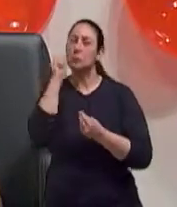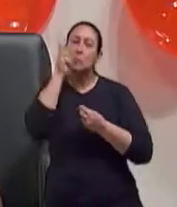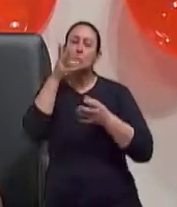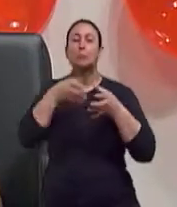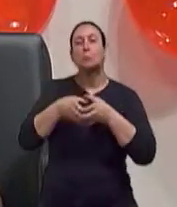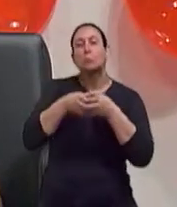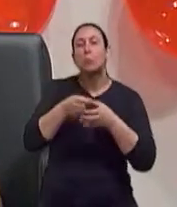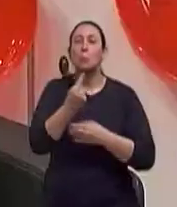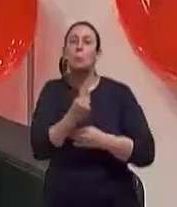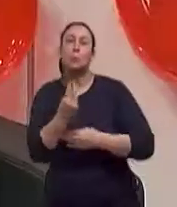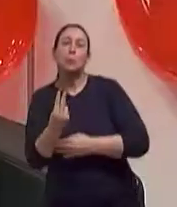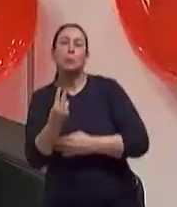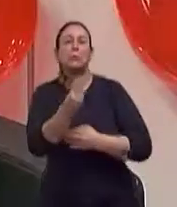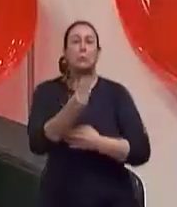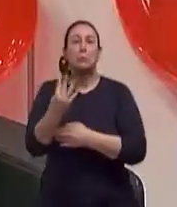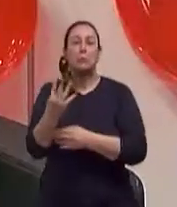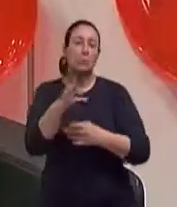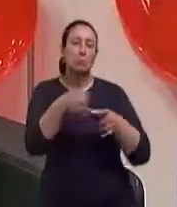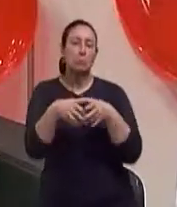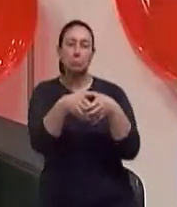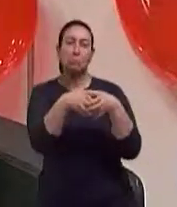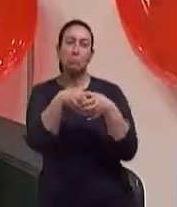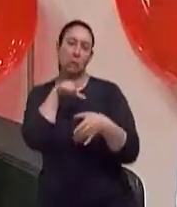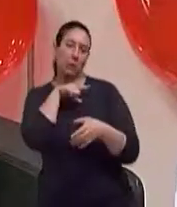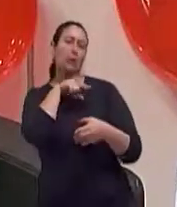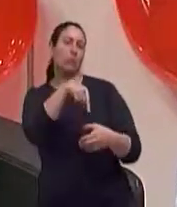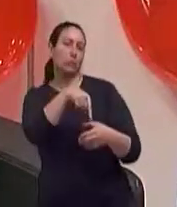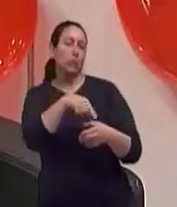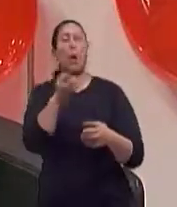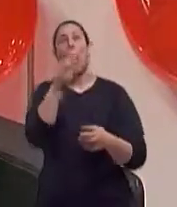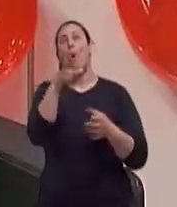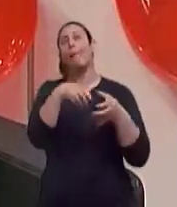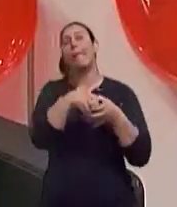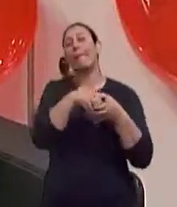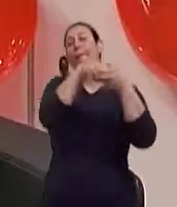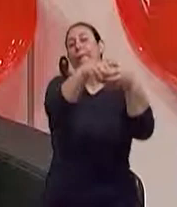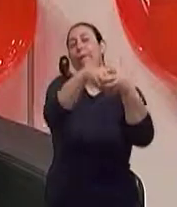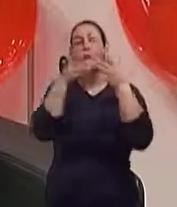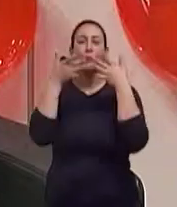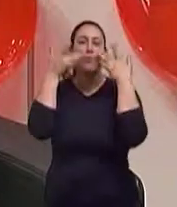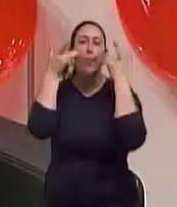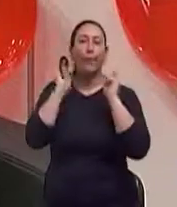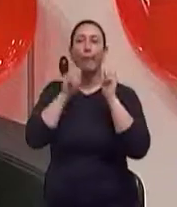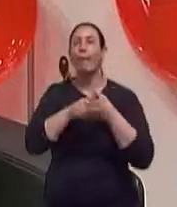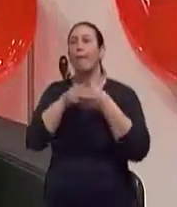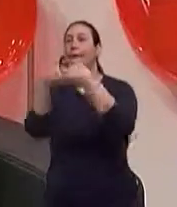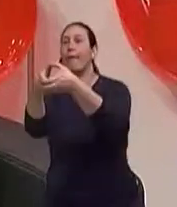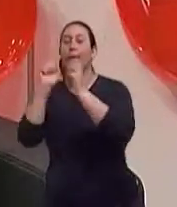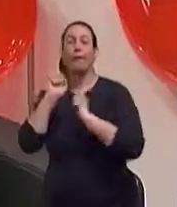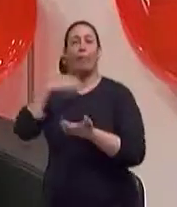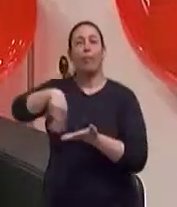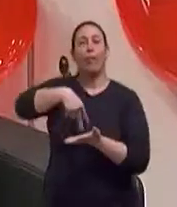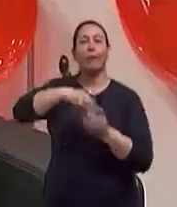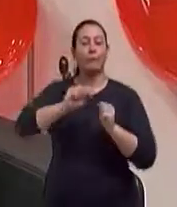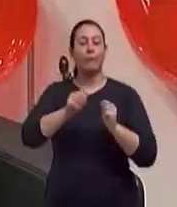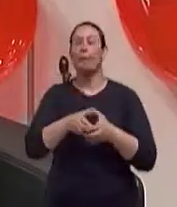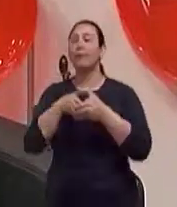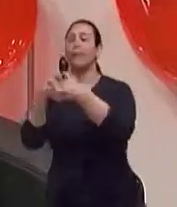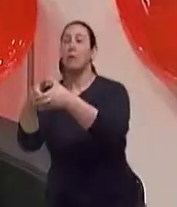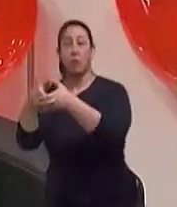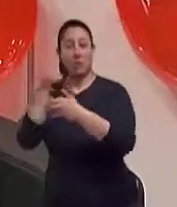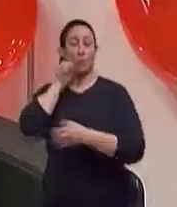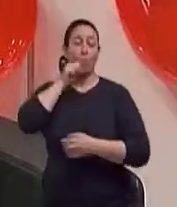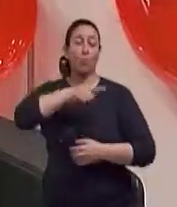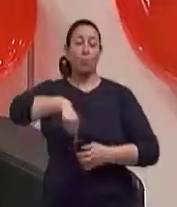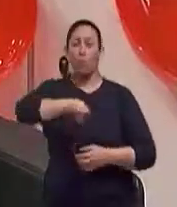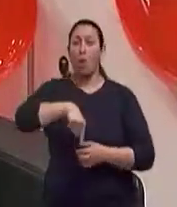próximas procuram fazer grupos ou aula de teatro aula de dança demos esse o público buscando